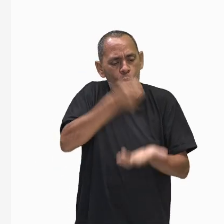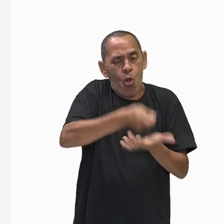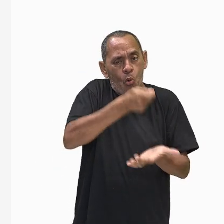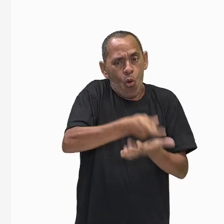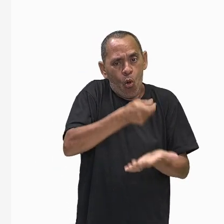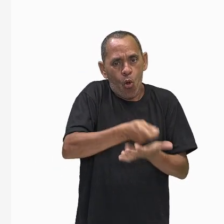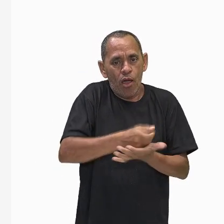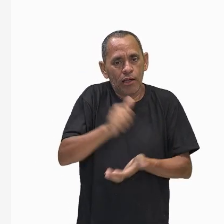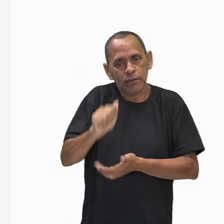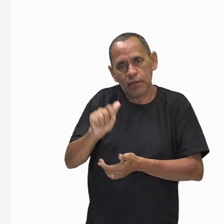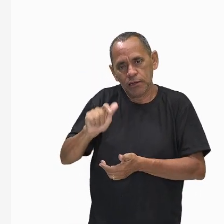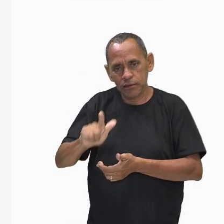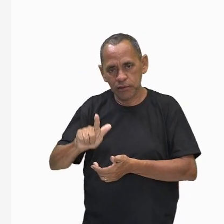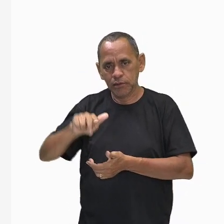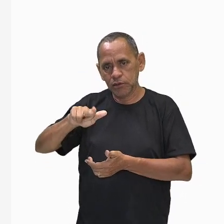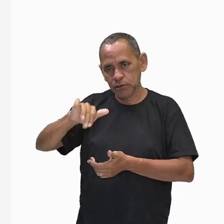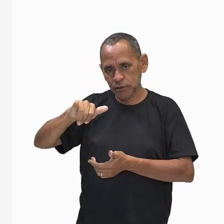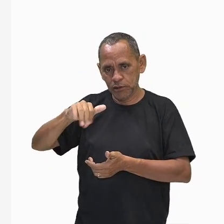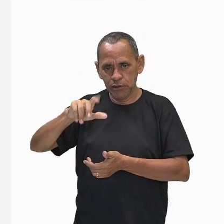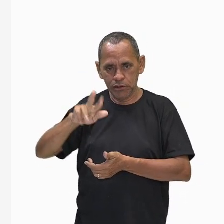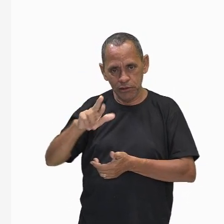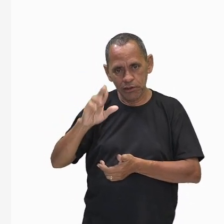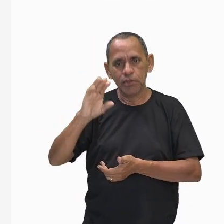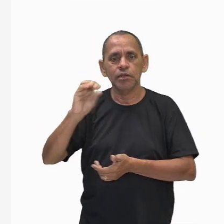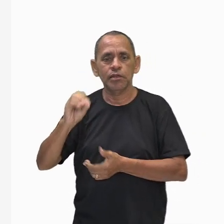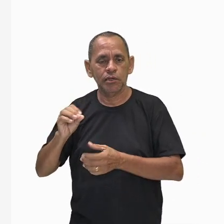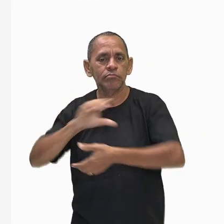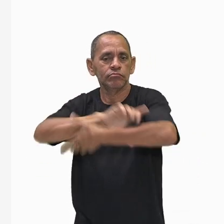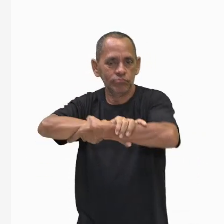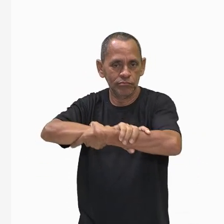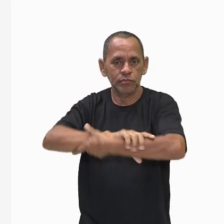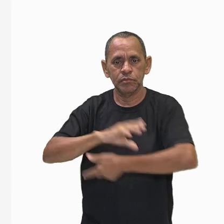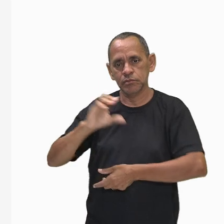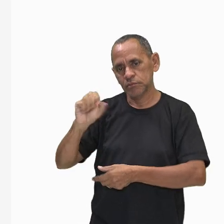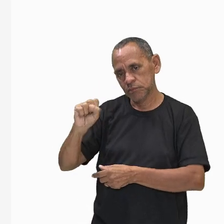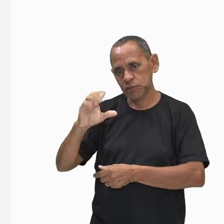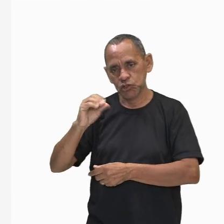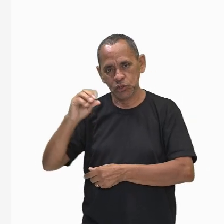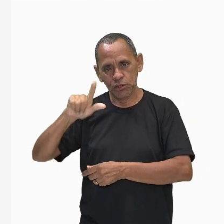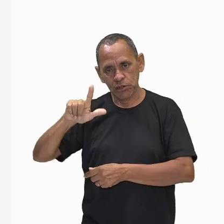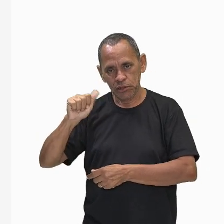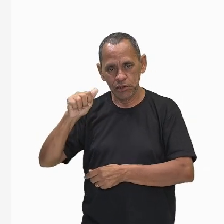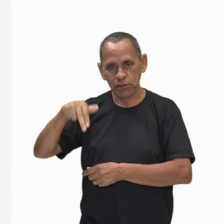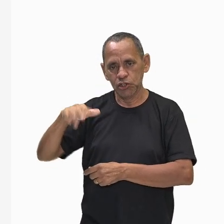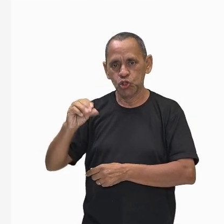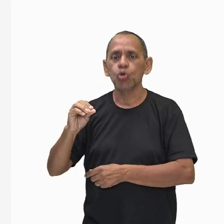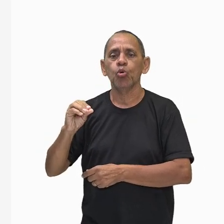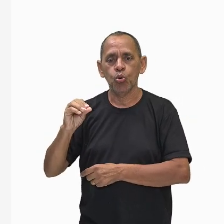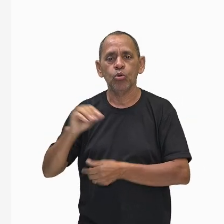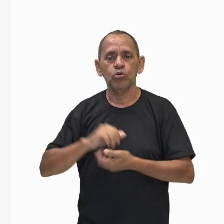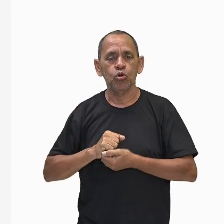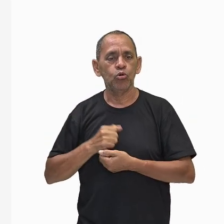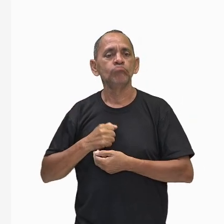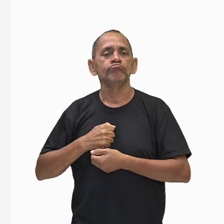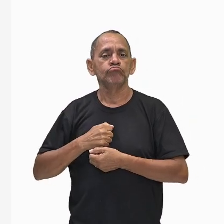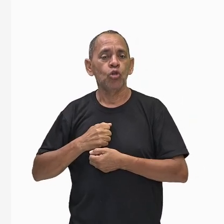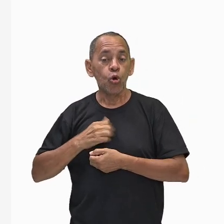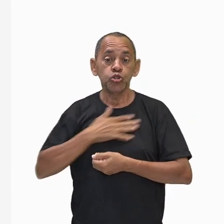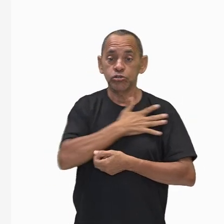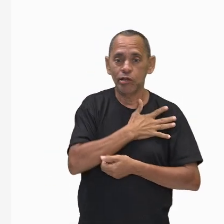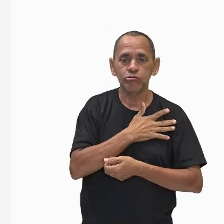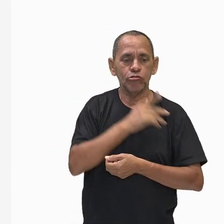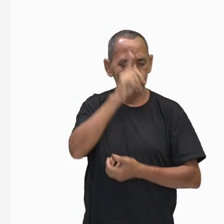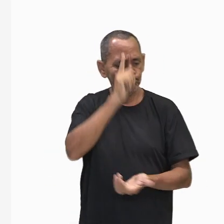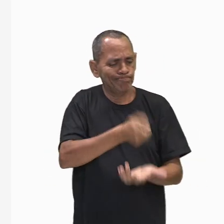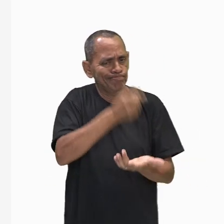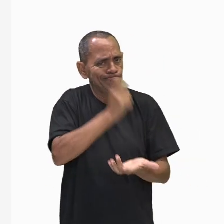do Partido Blanco e aliado de Solano Lopes. O ditador paraguaio se opôs à invasão brasileira ao Uruguai